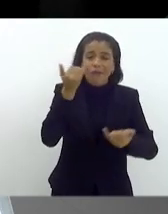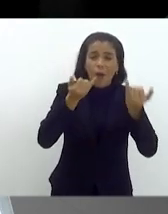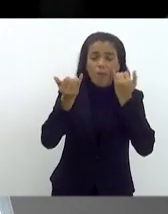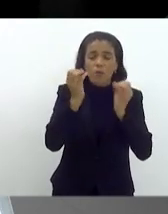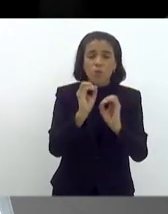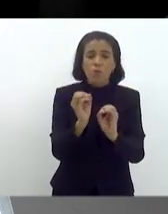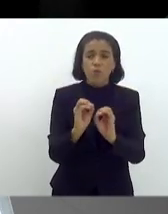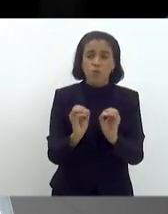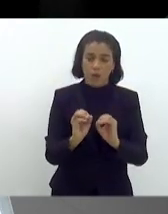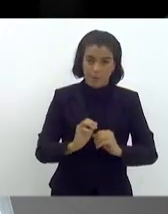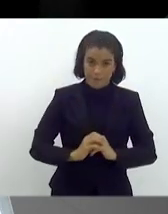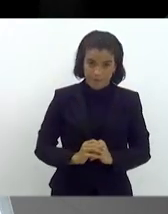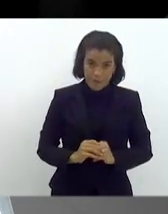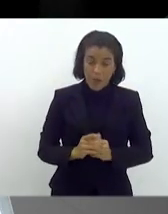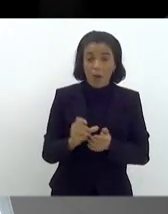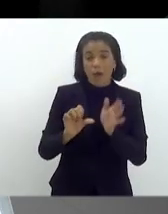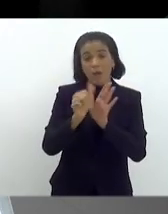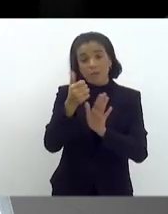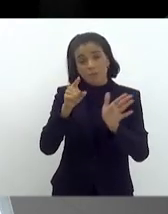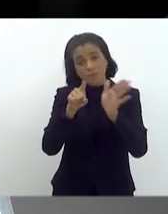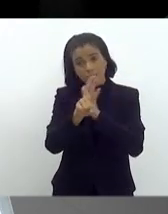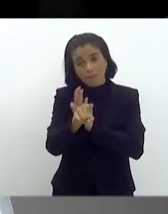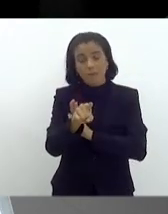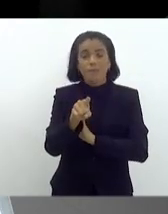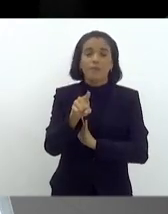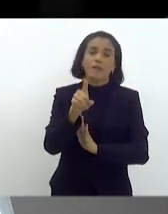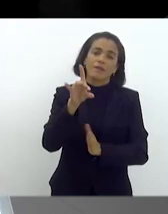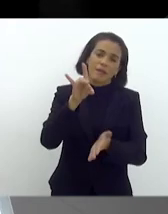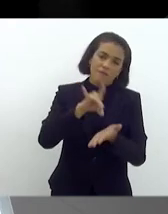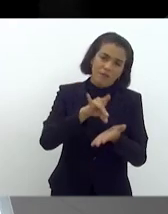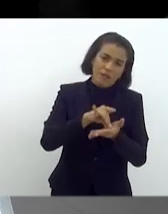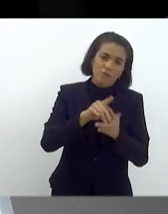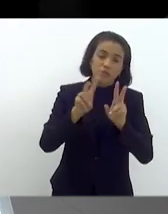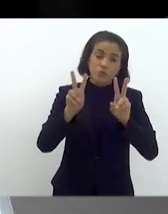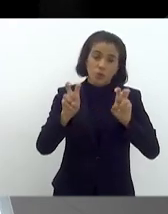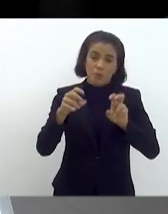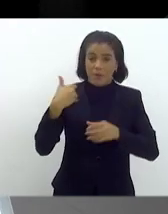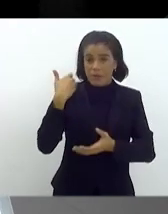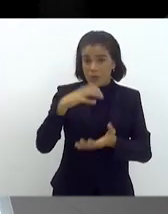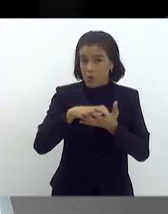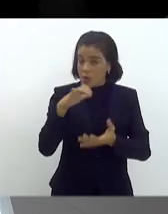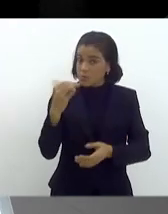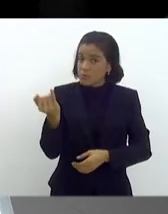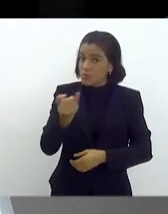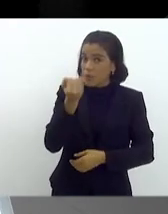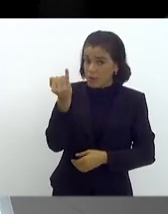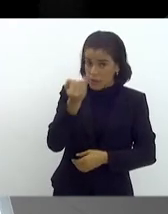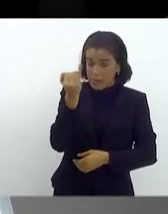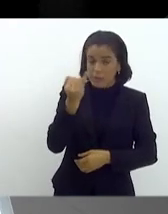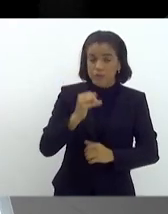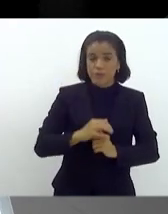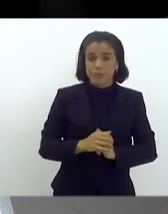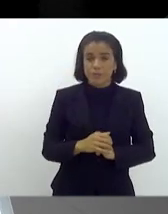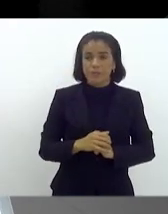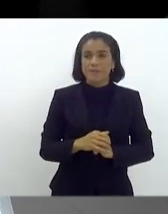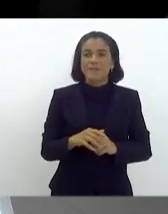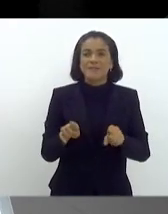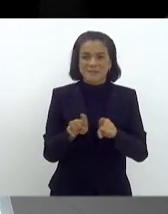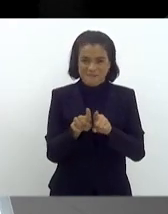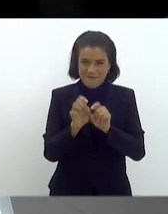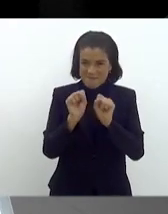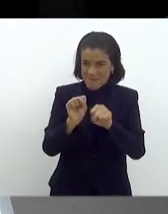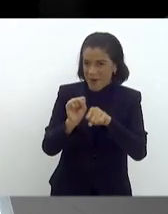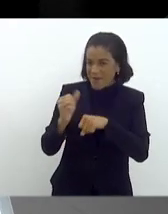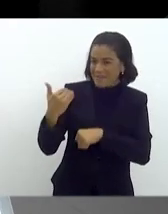Então essa primeira pergunta esse comentário na verdade das idosos foi muito pertinente Caso eu esqueça pode